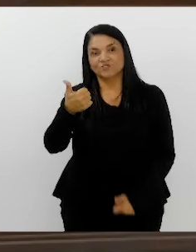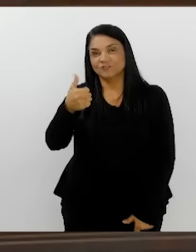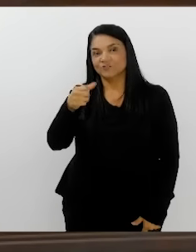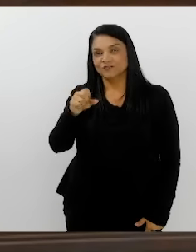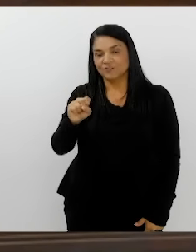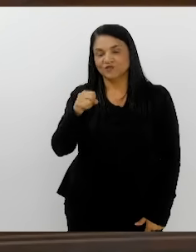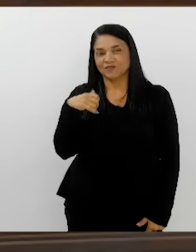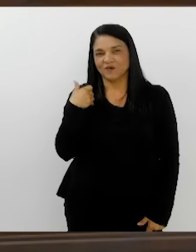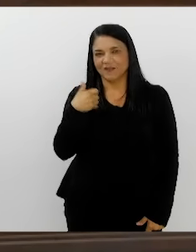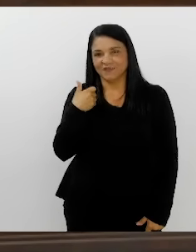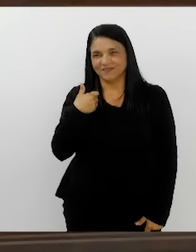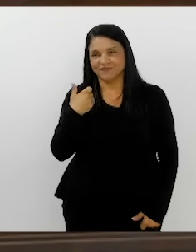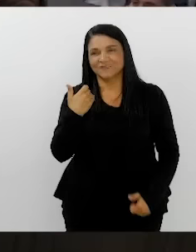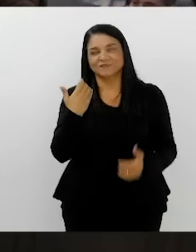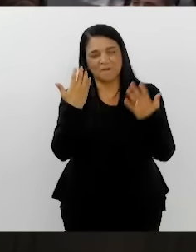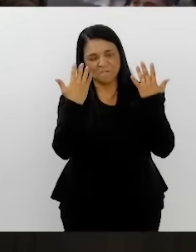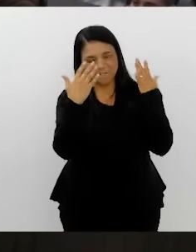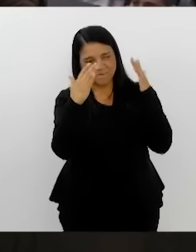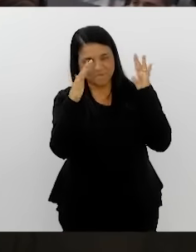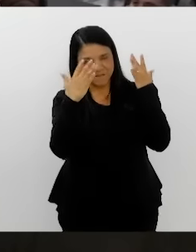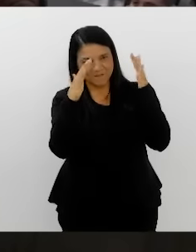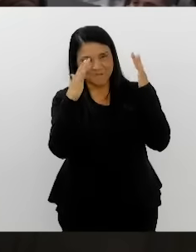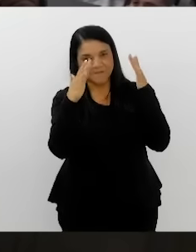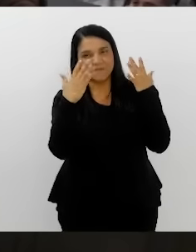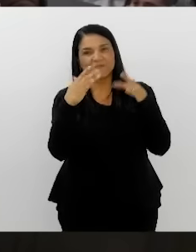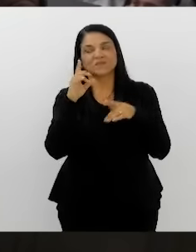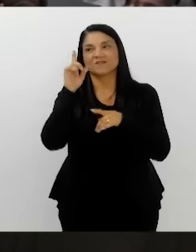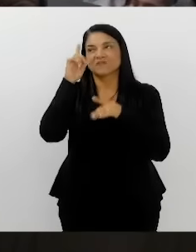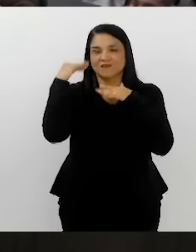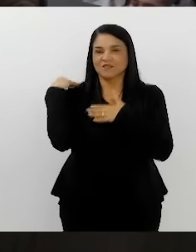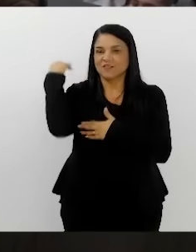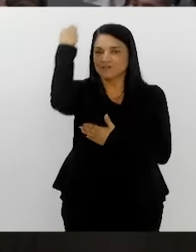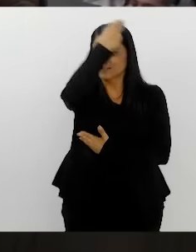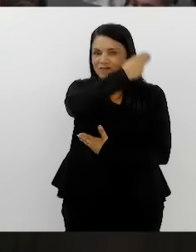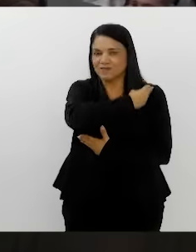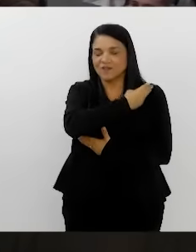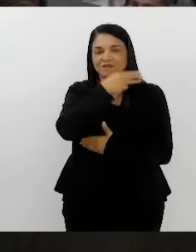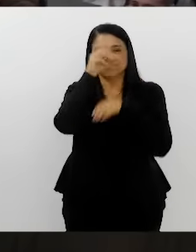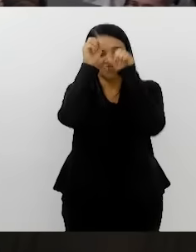parabéns, Padre Ricardo. Que Nossa Senhora lhe abençoe e proteja.